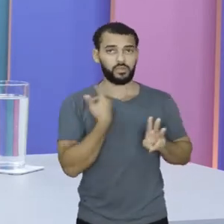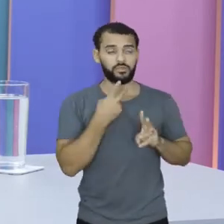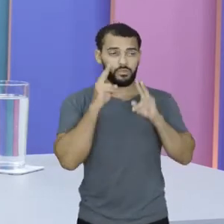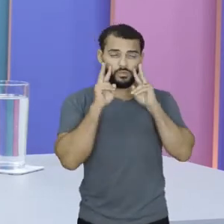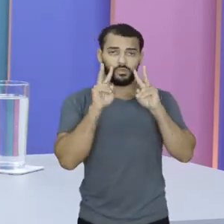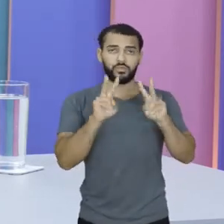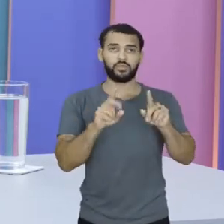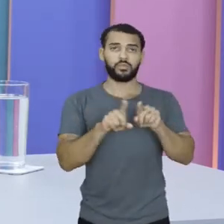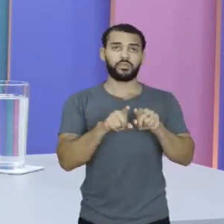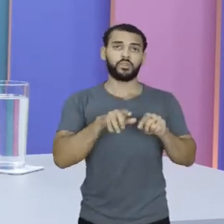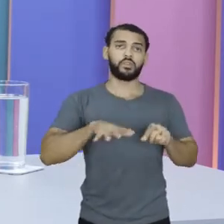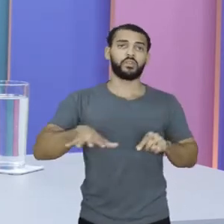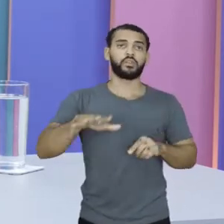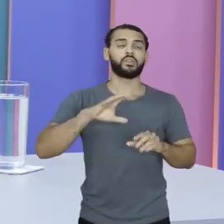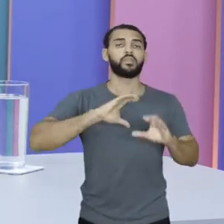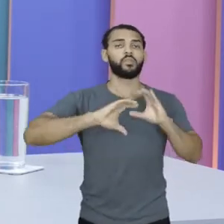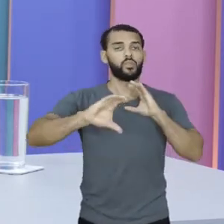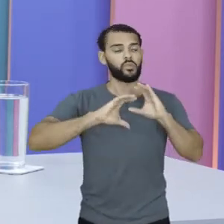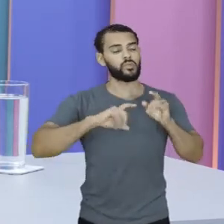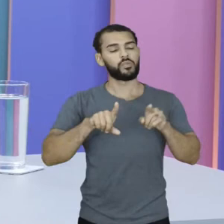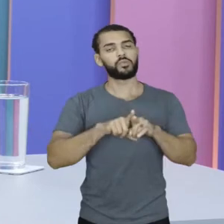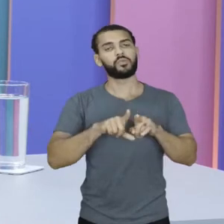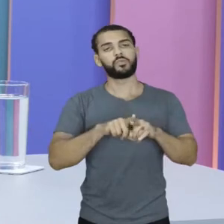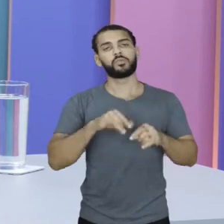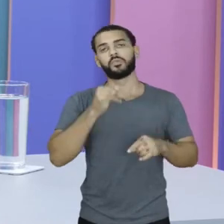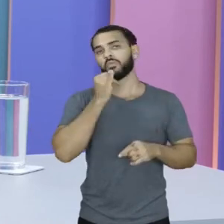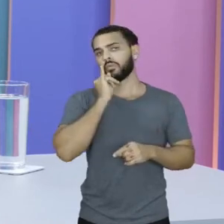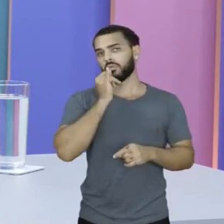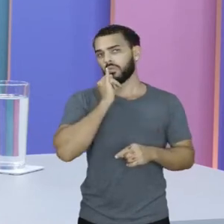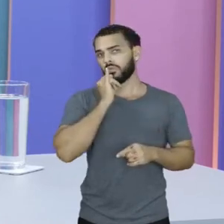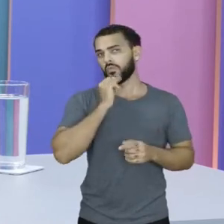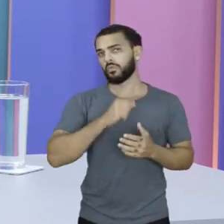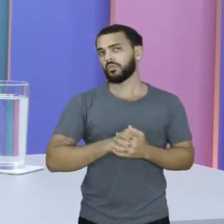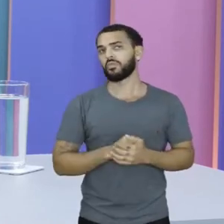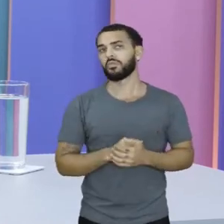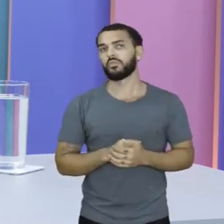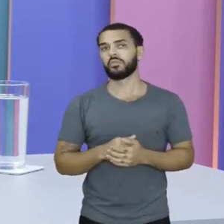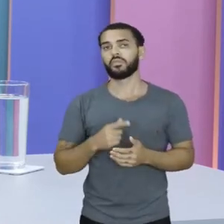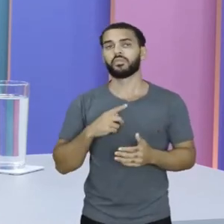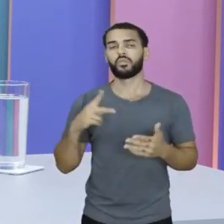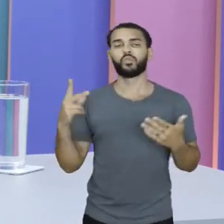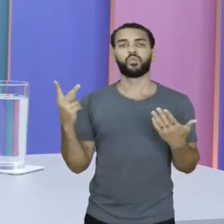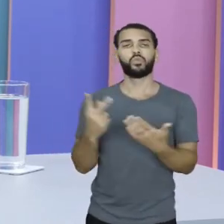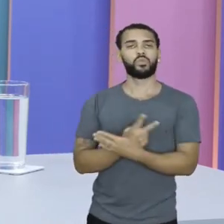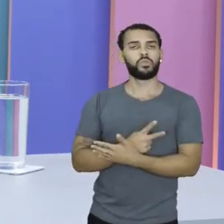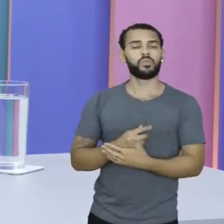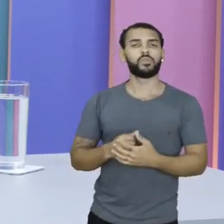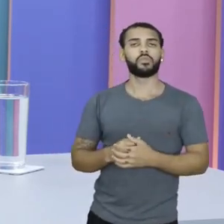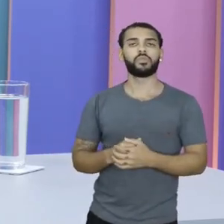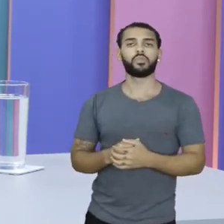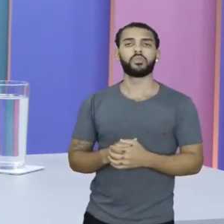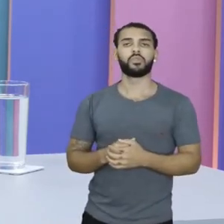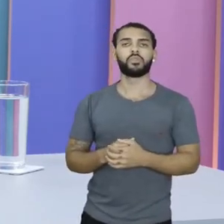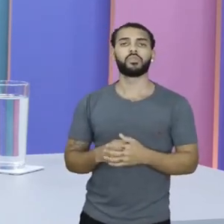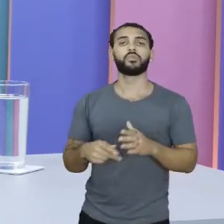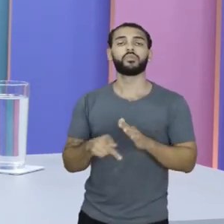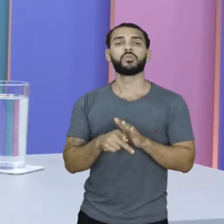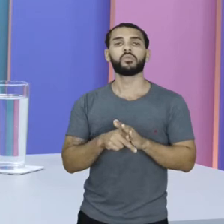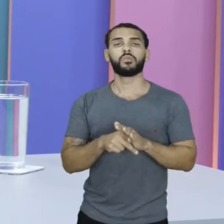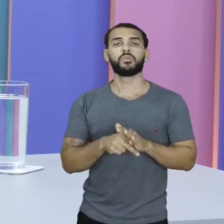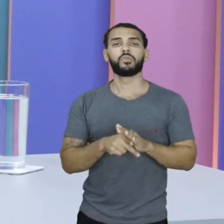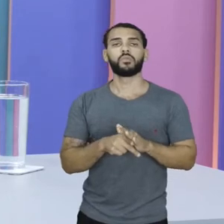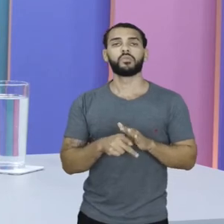de comunicação e ação do nosso governo, como, por exemplo, o estrago, né? O genocídio que